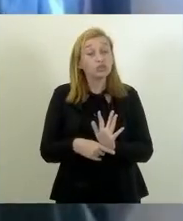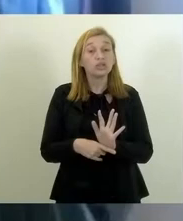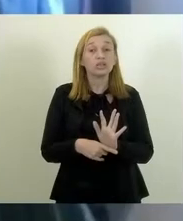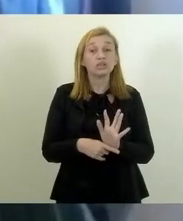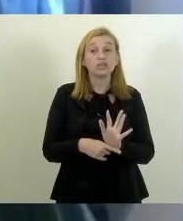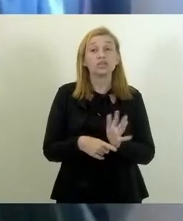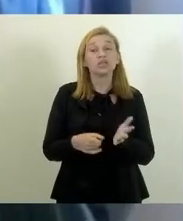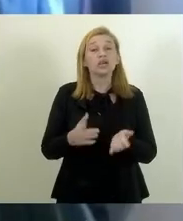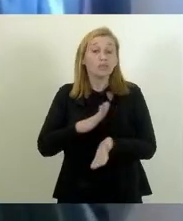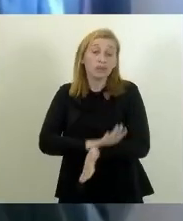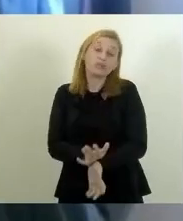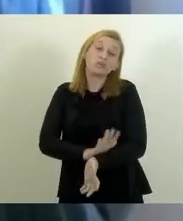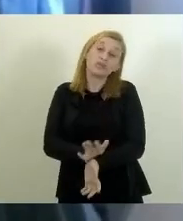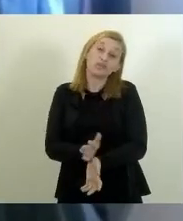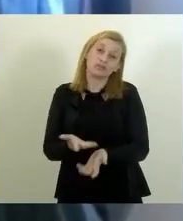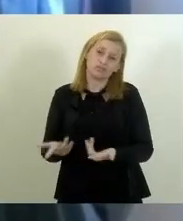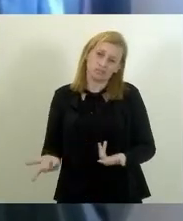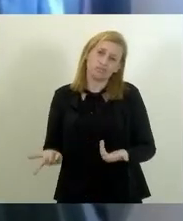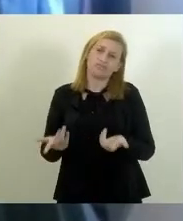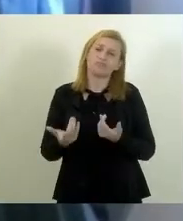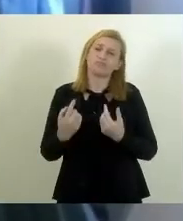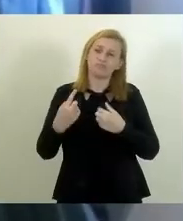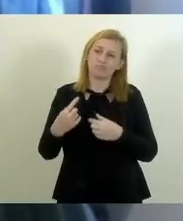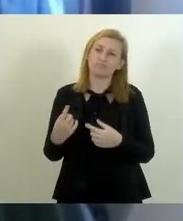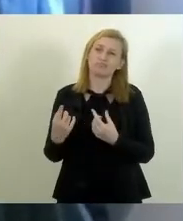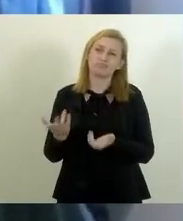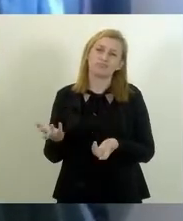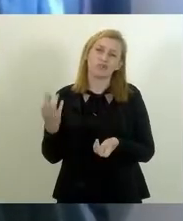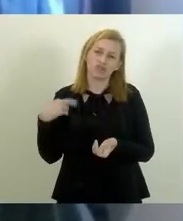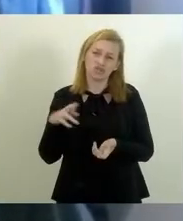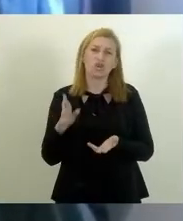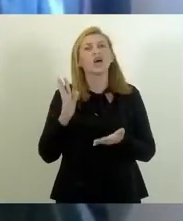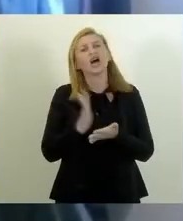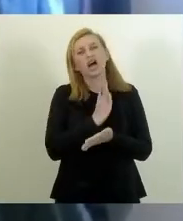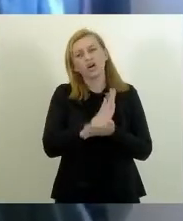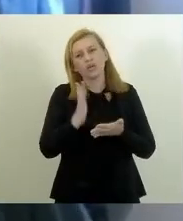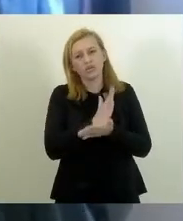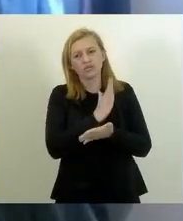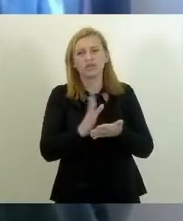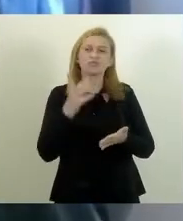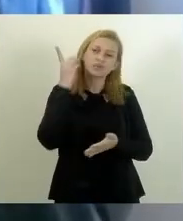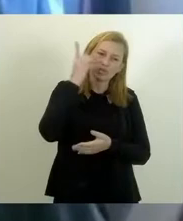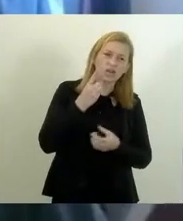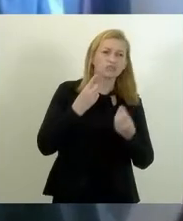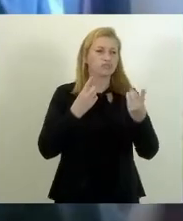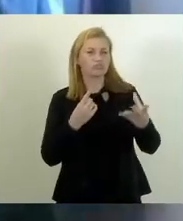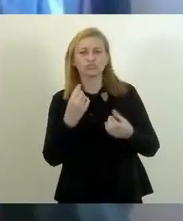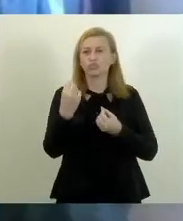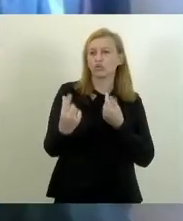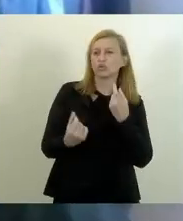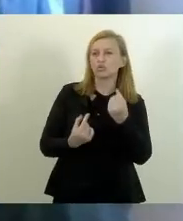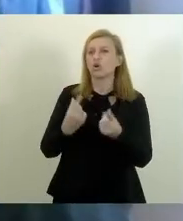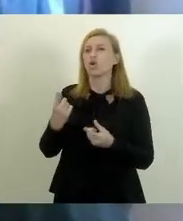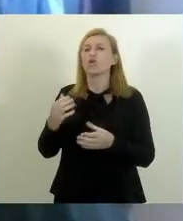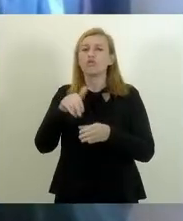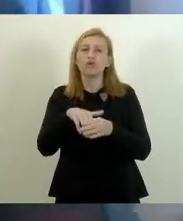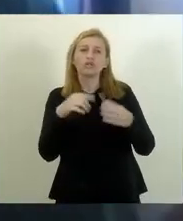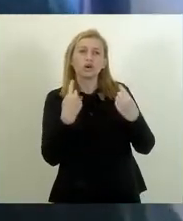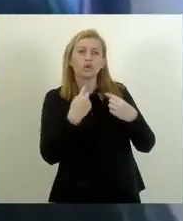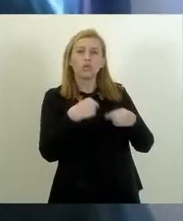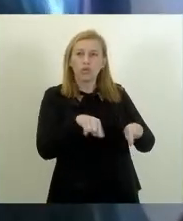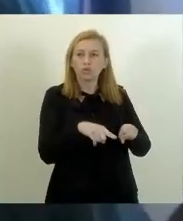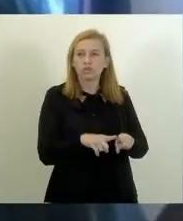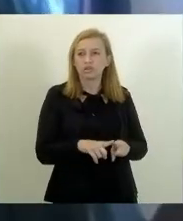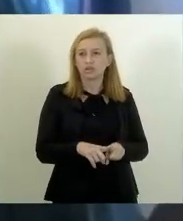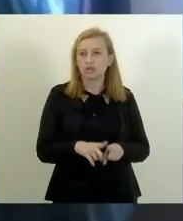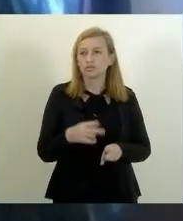o preconceito. Nós sempre nos insurgimos, algumas vezes um deputado ou outro vota contra alguma coisa porque não é a